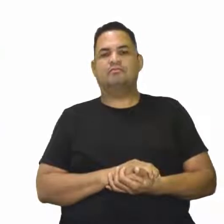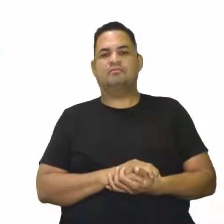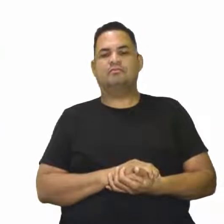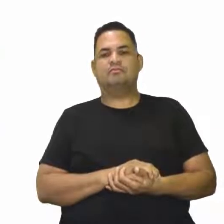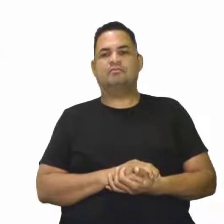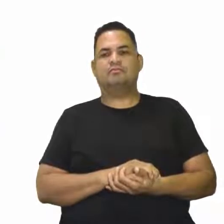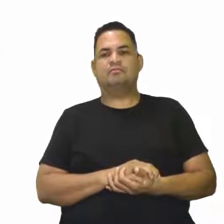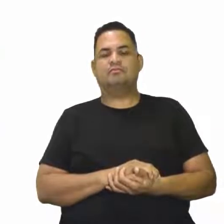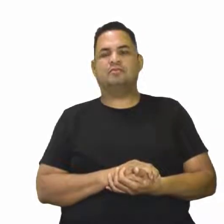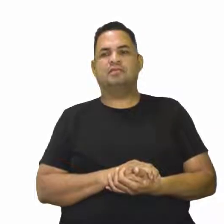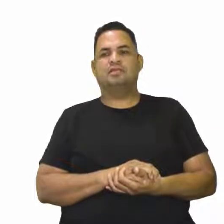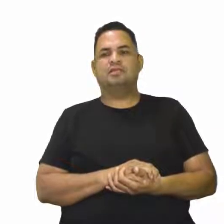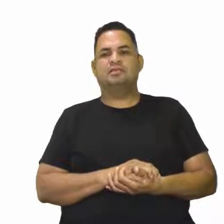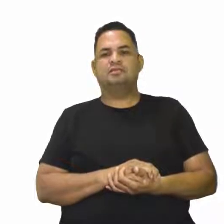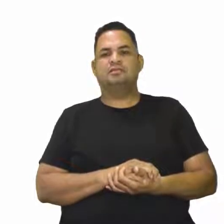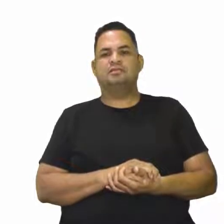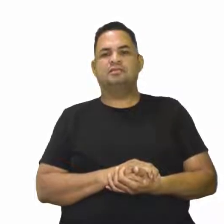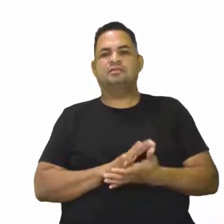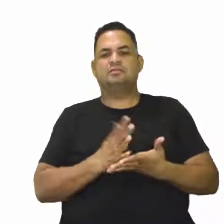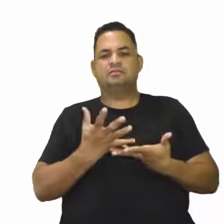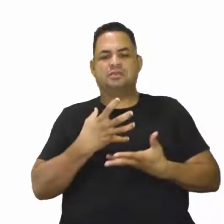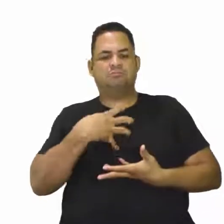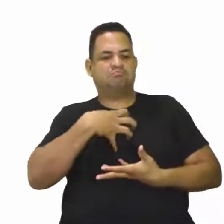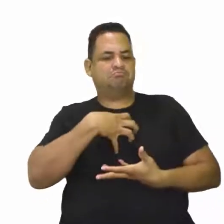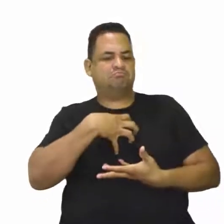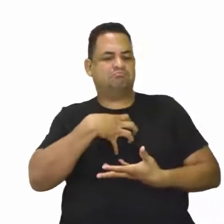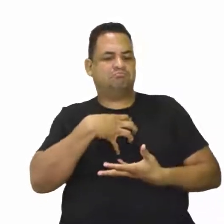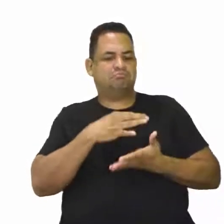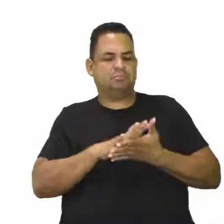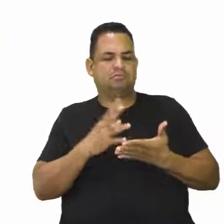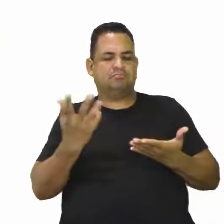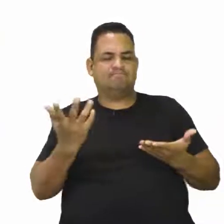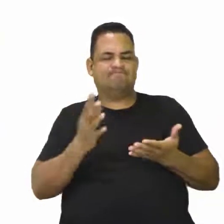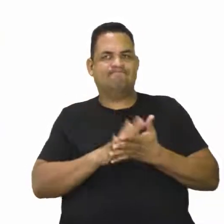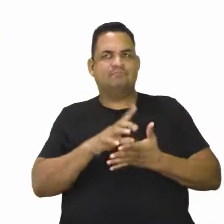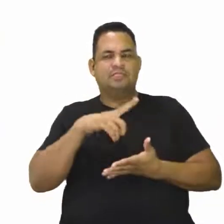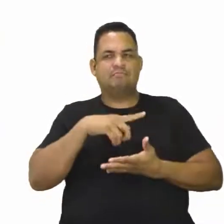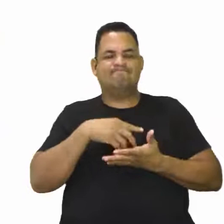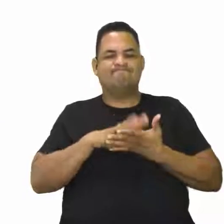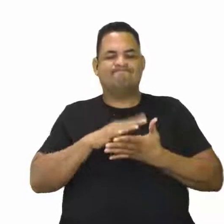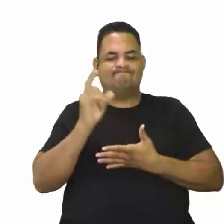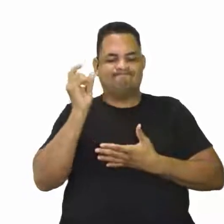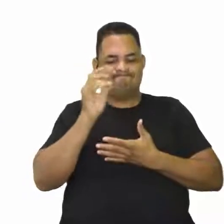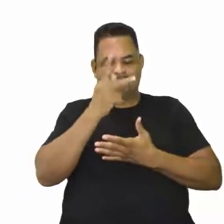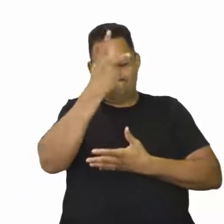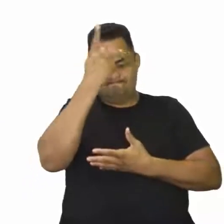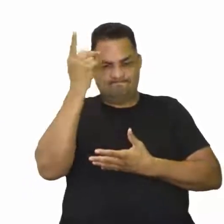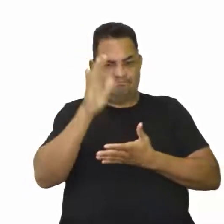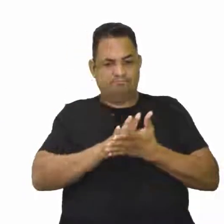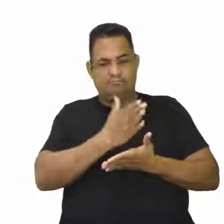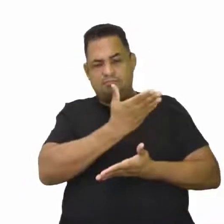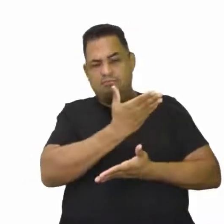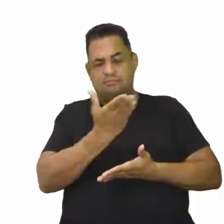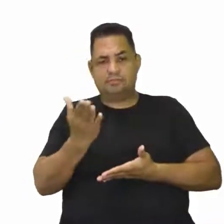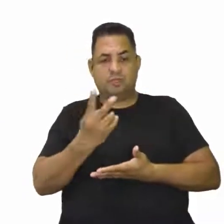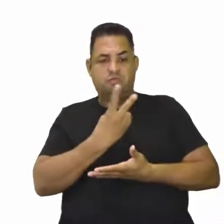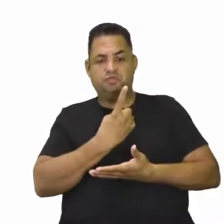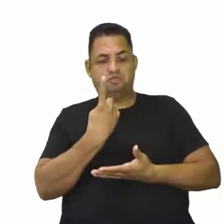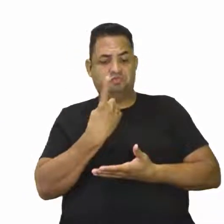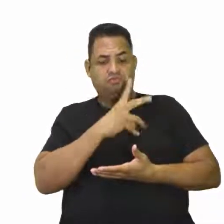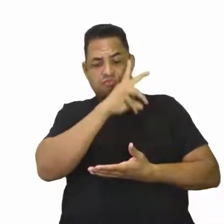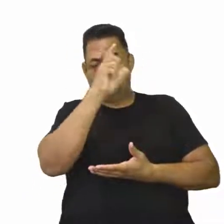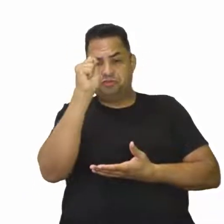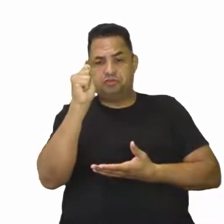Então, assim, são estados de ânimos que existem pessoas que passam por todos esses estados num dia apenas,